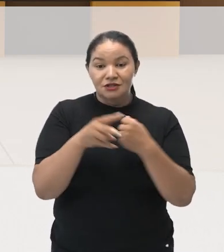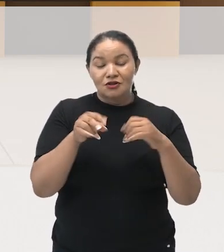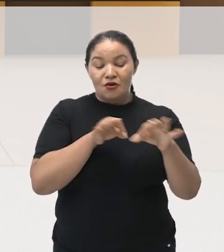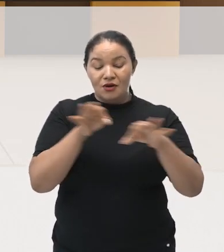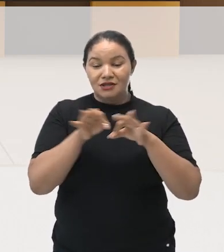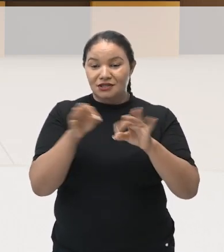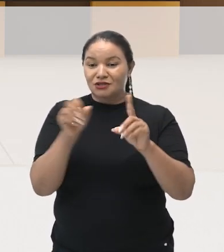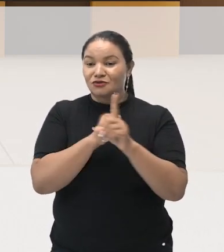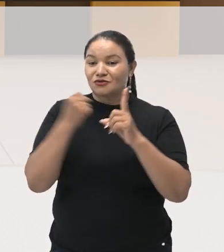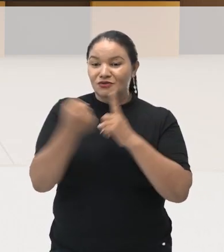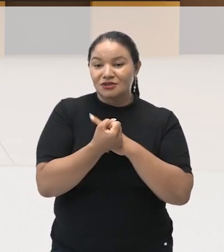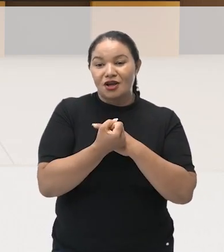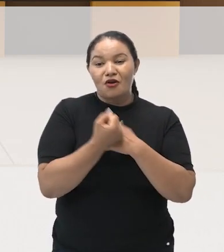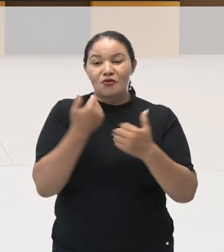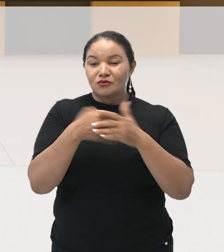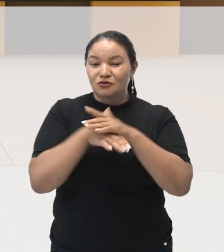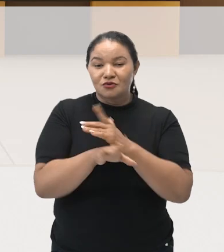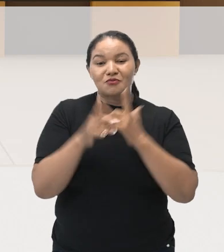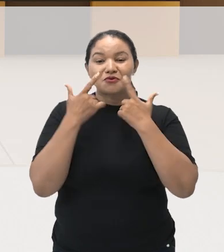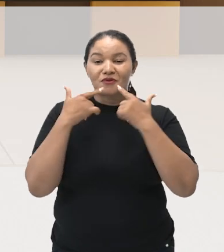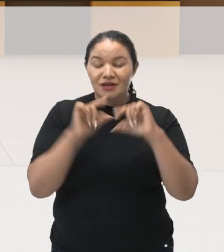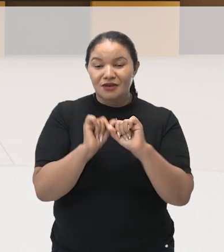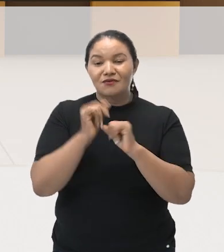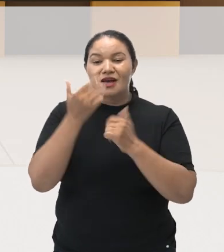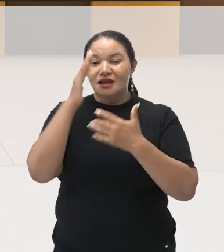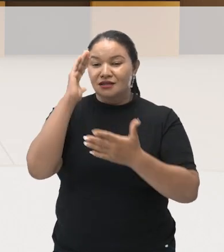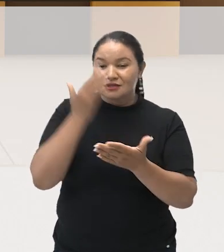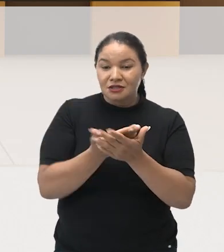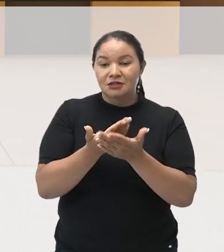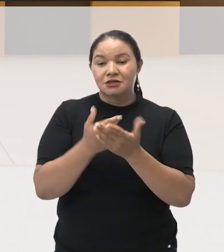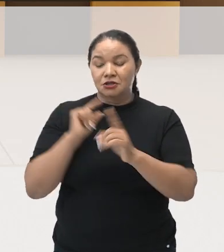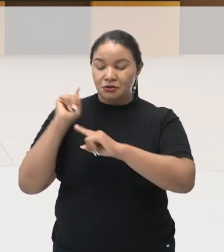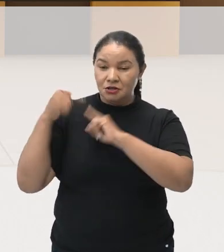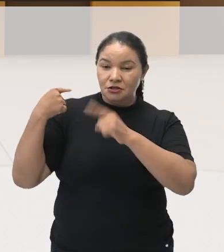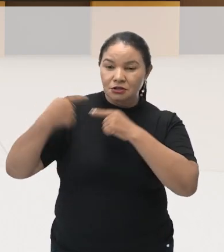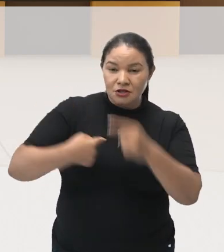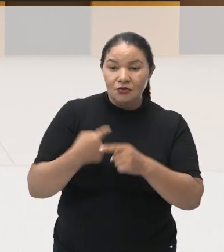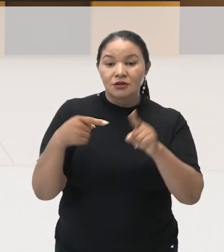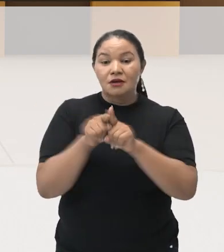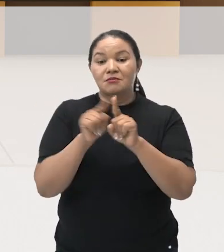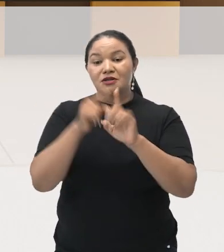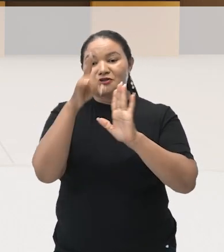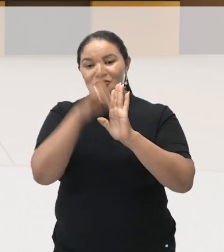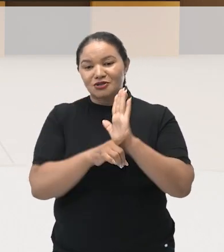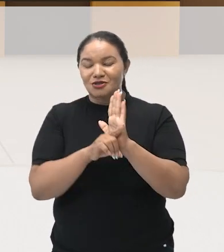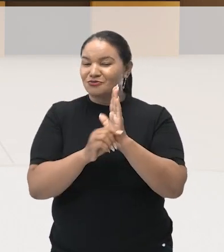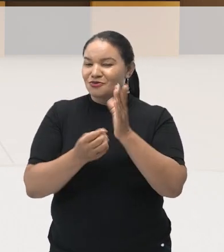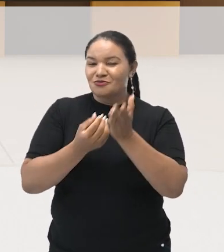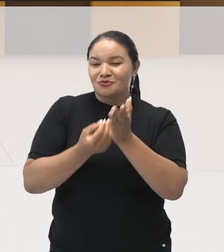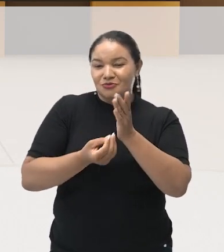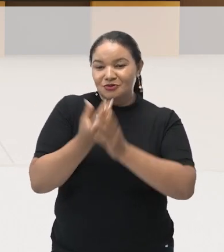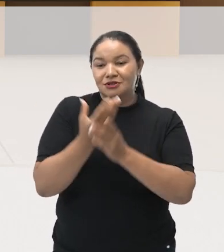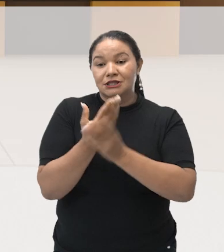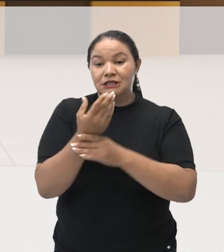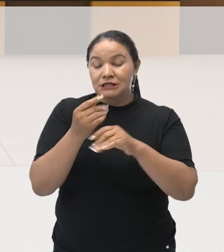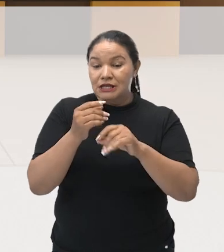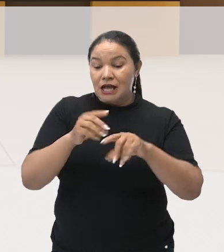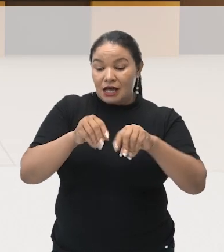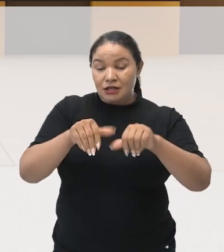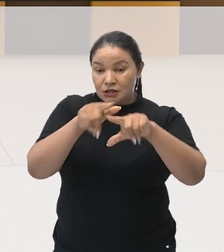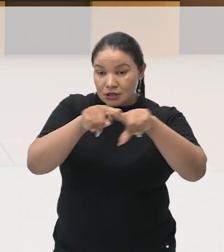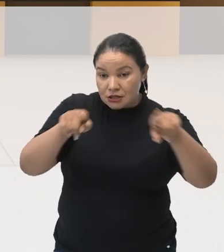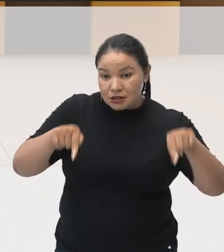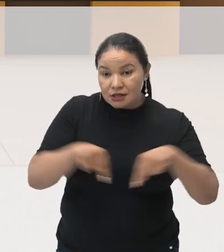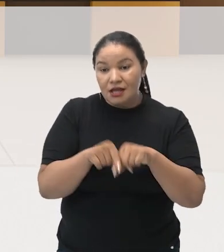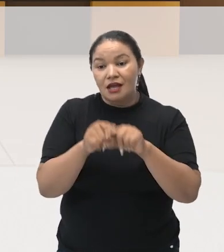social, costumes, línguas, crenças e tradições e os direitos originários sobre as terras